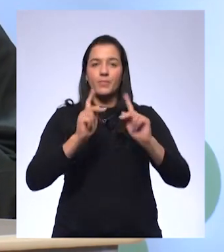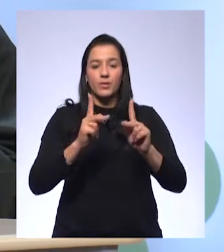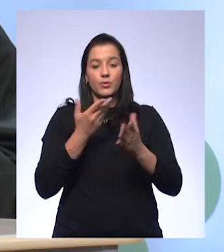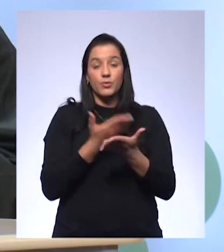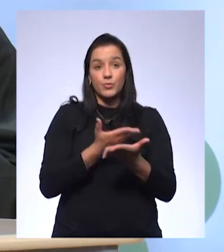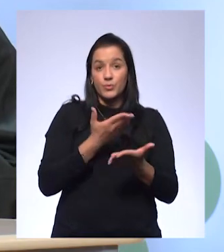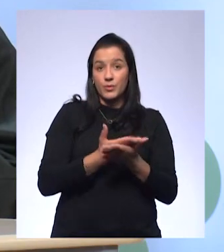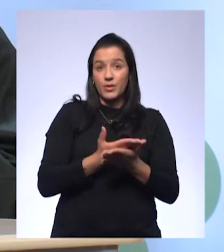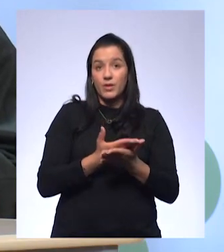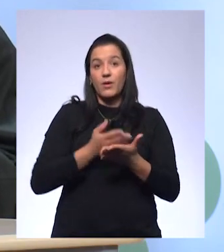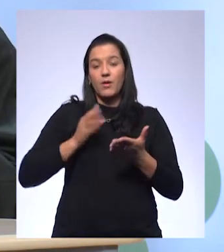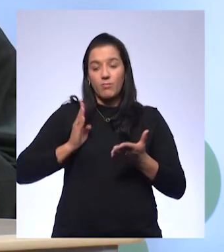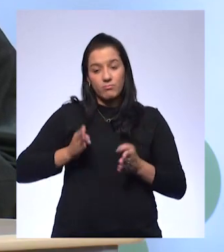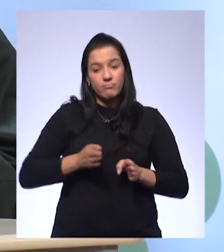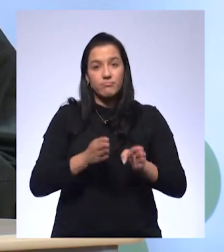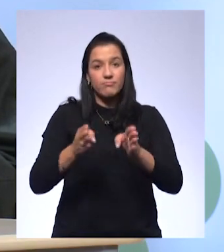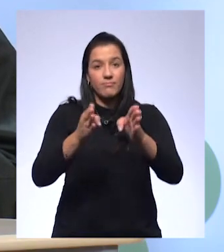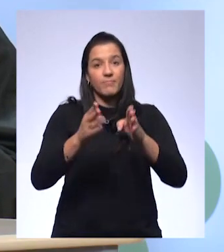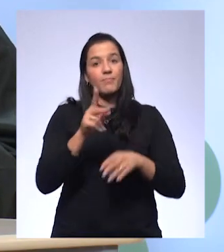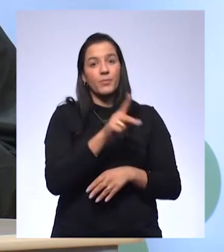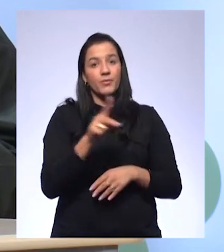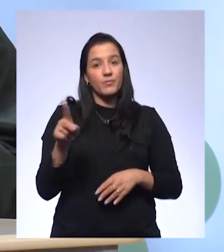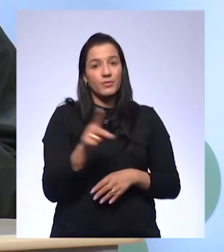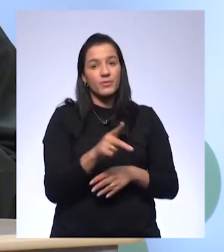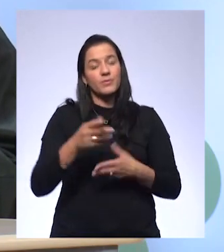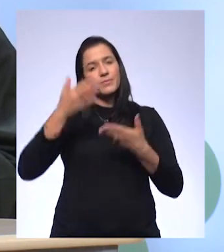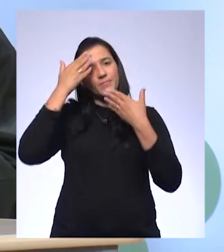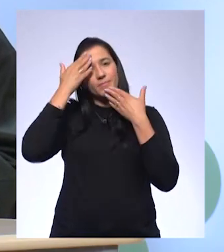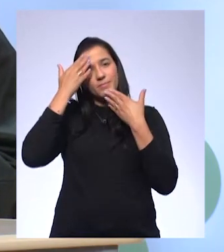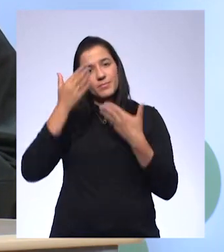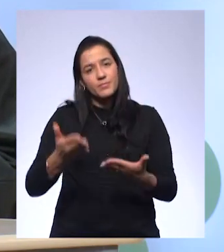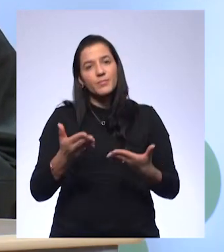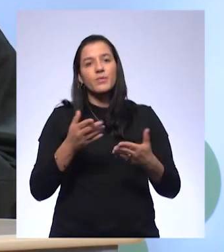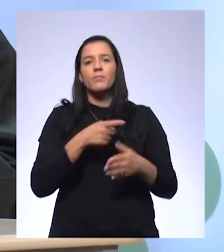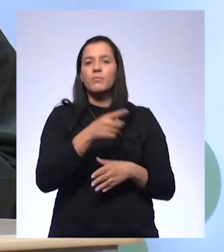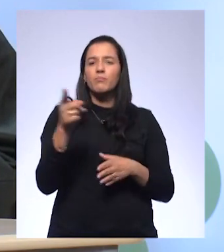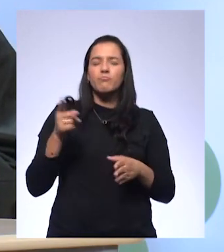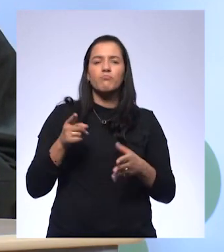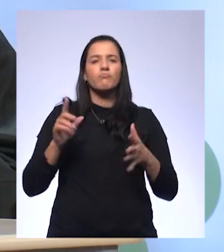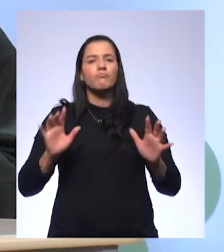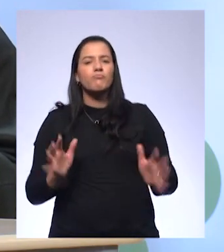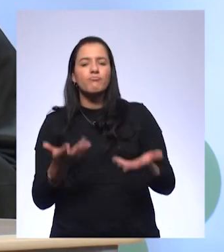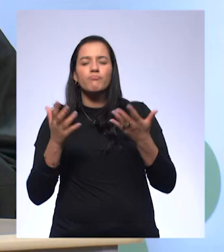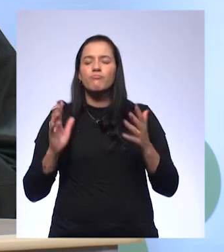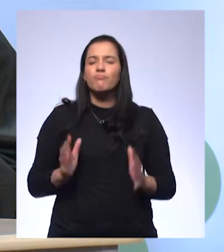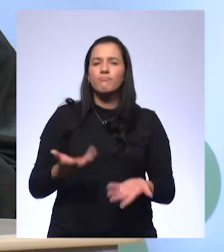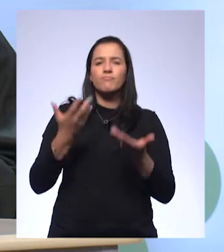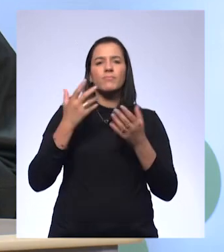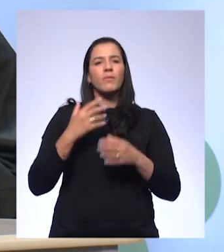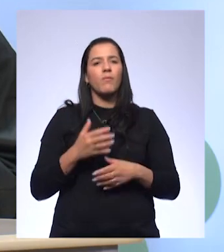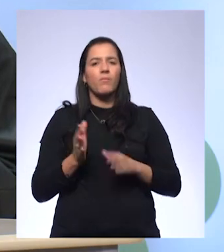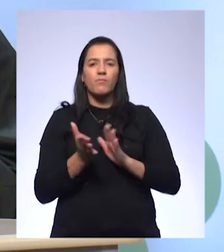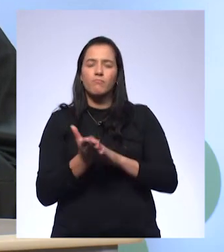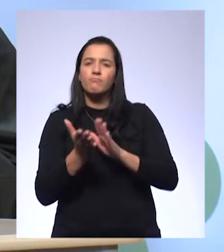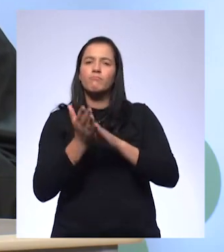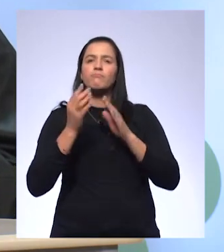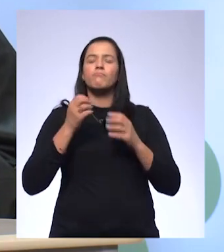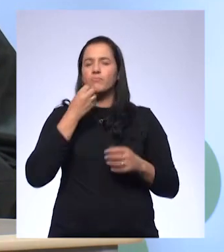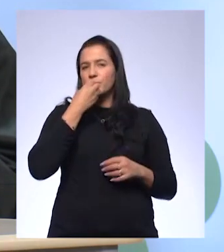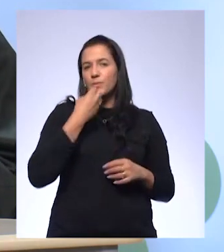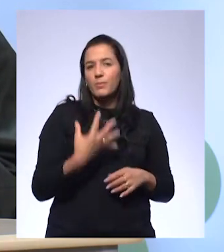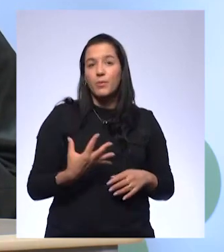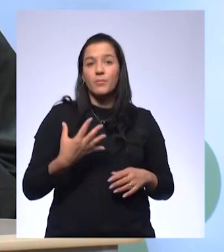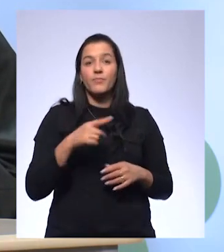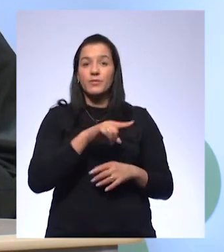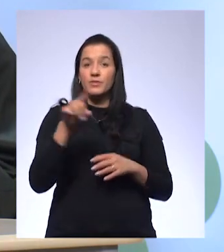Estudar é o caminho. Professores, muito obrigado pelos elogios que vocês colocaram aqui no chat. Vocês